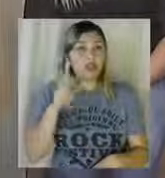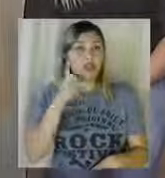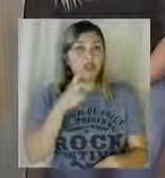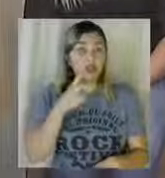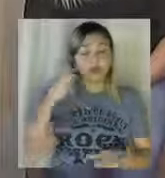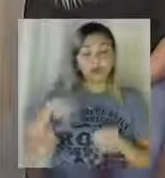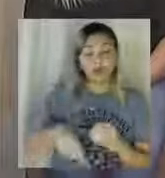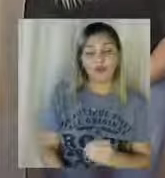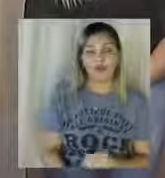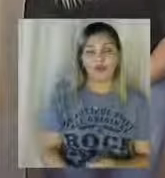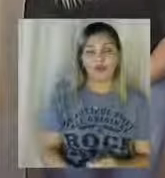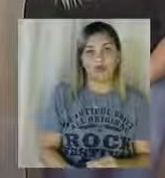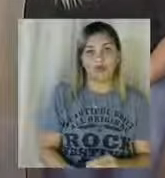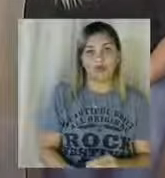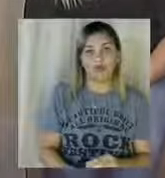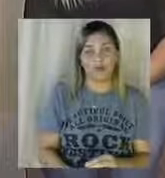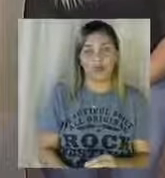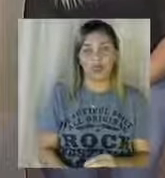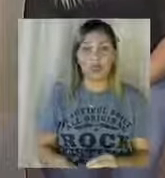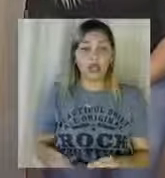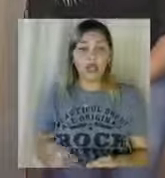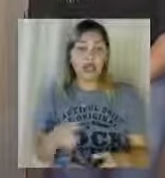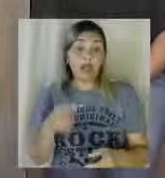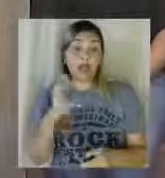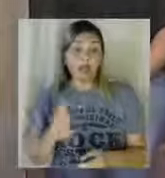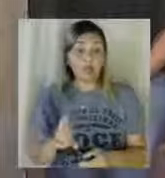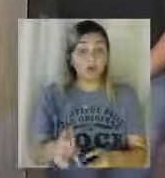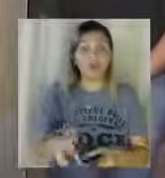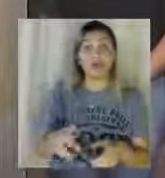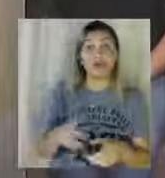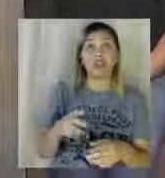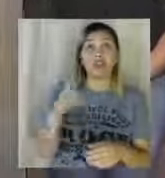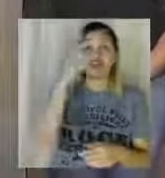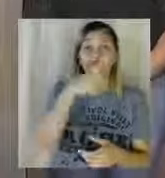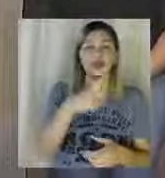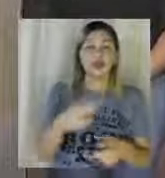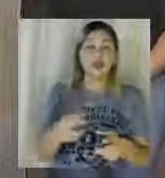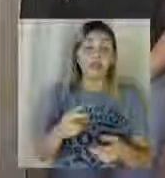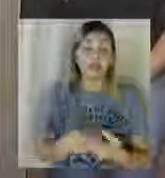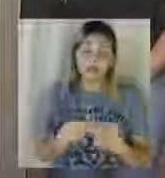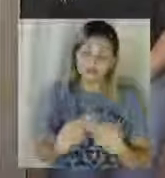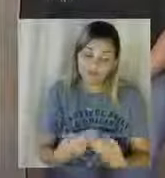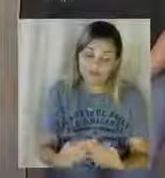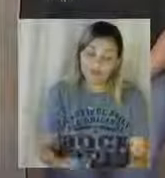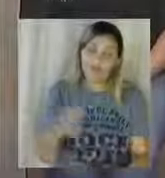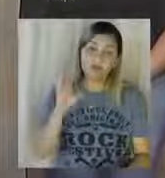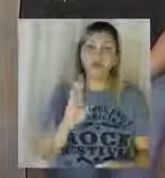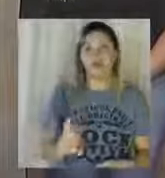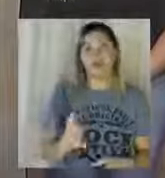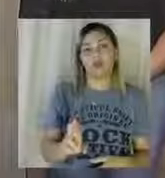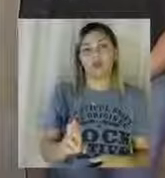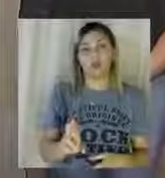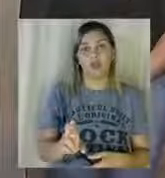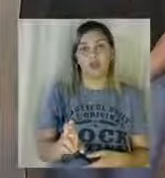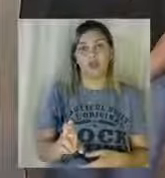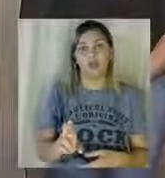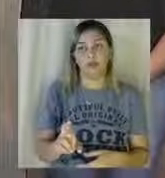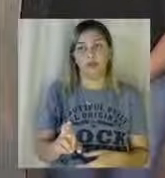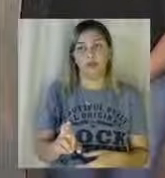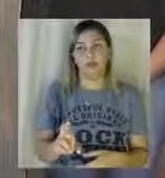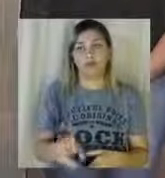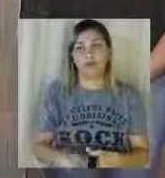As respostas para mim eram muito difíceis e precisava ter paciência para responder. E às vezes eu me sentia muito mal